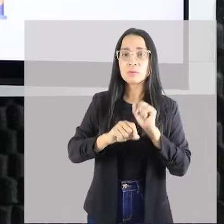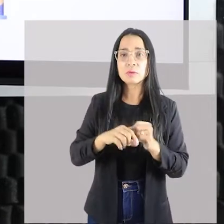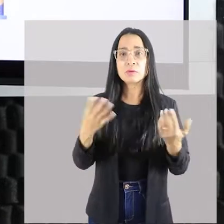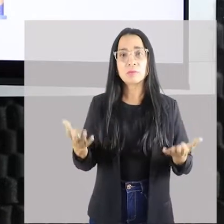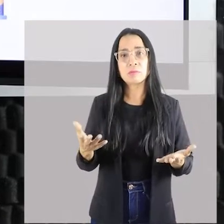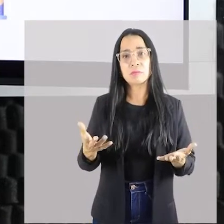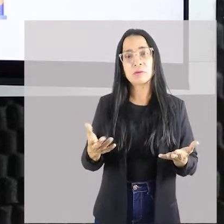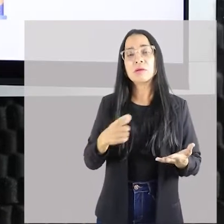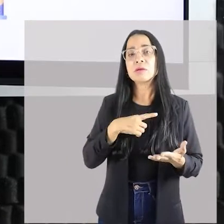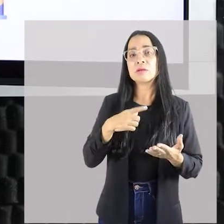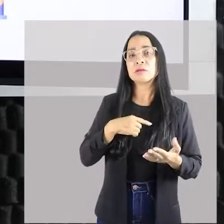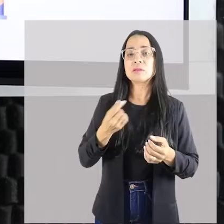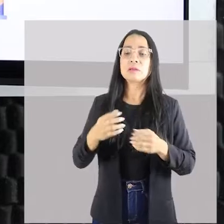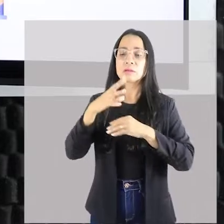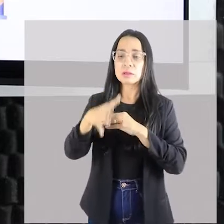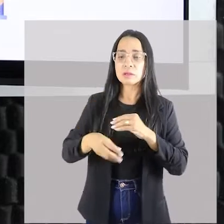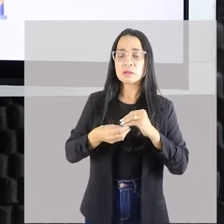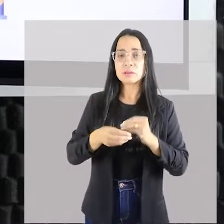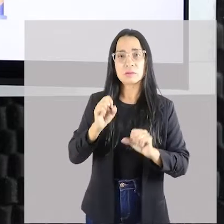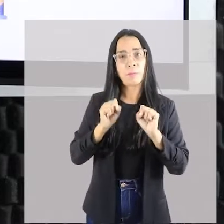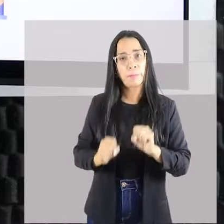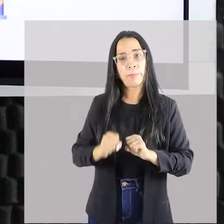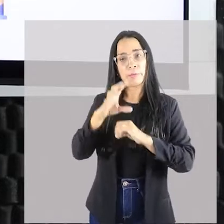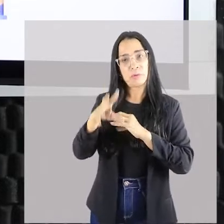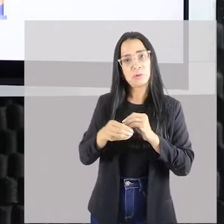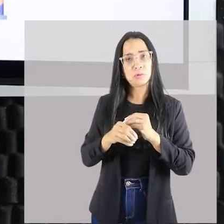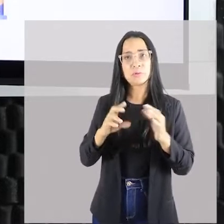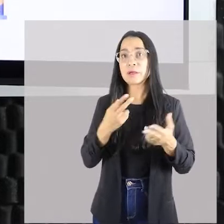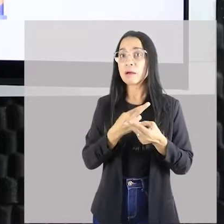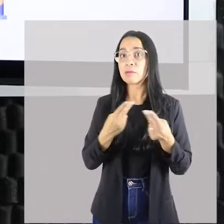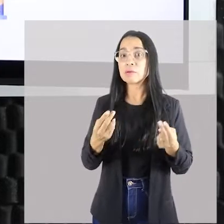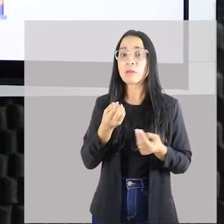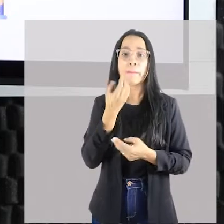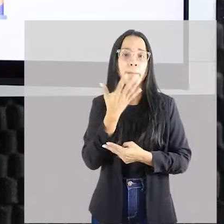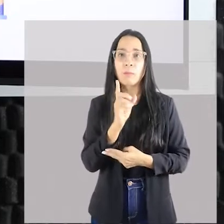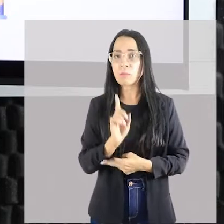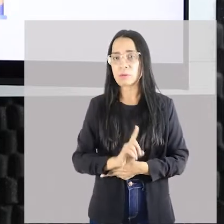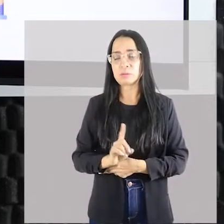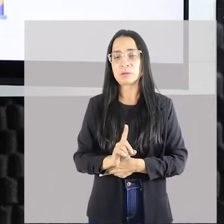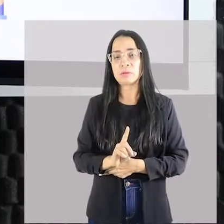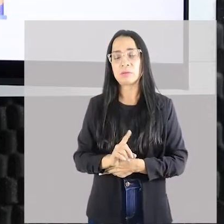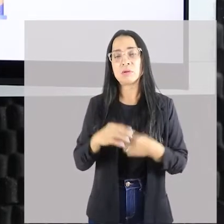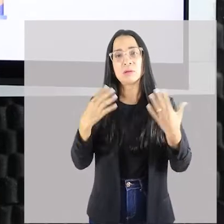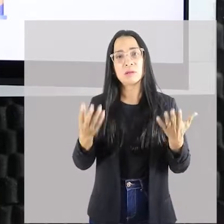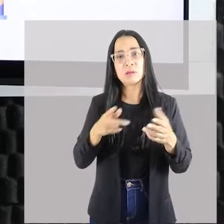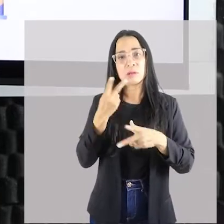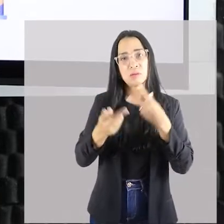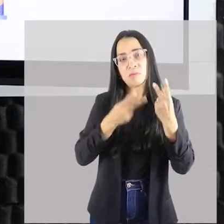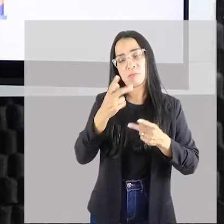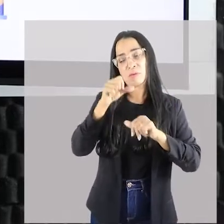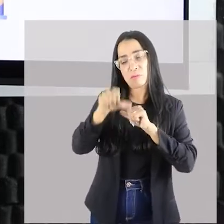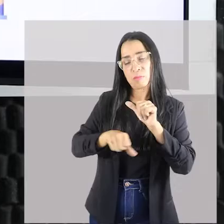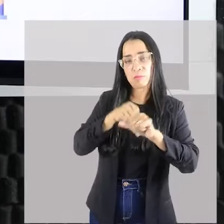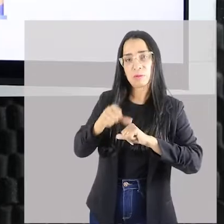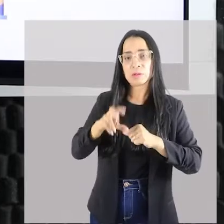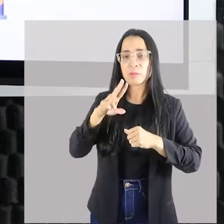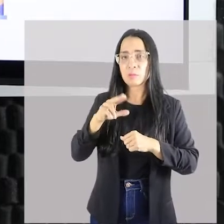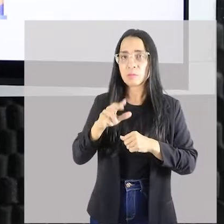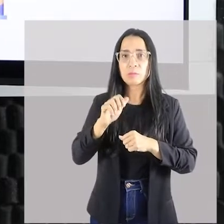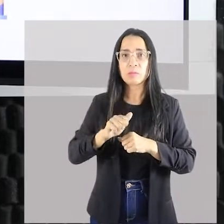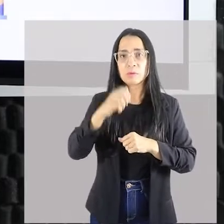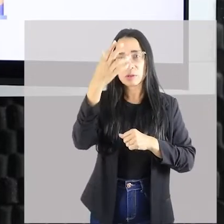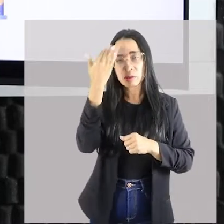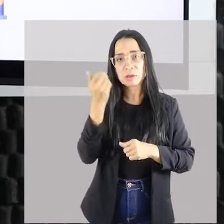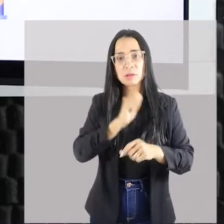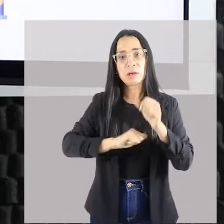Então, por mais que a gente esteja adicionando, você pode adicionar uma coisa que não é boa, né? E quando a gente fala de mutação, a gente nunca sabe se